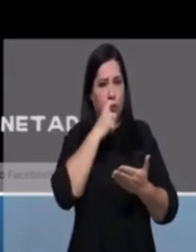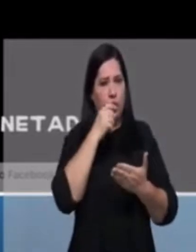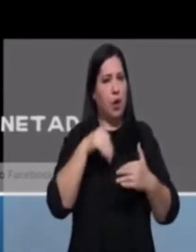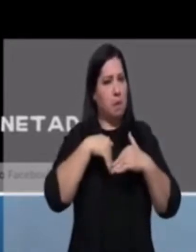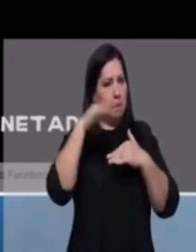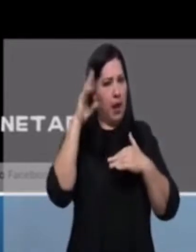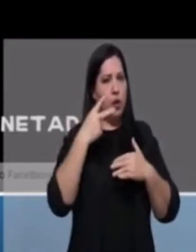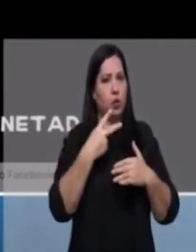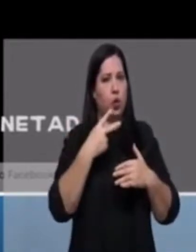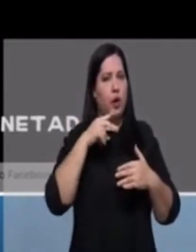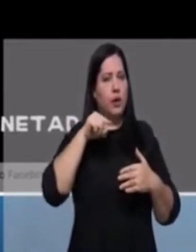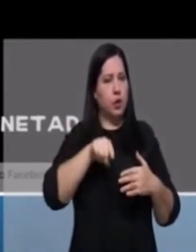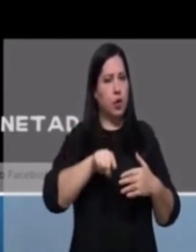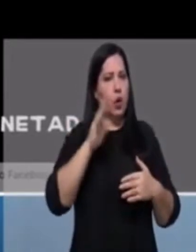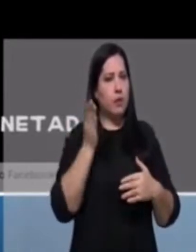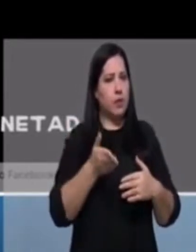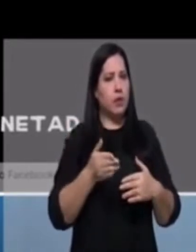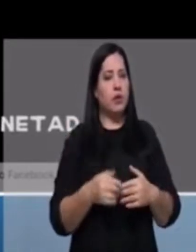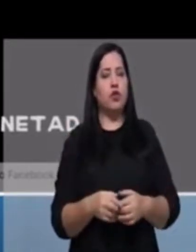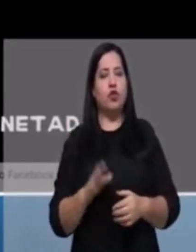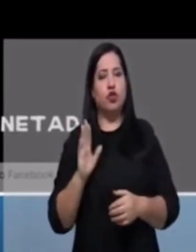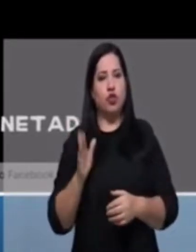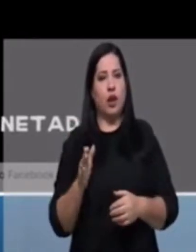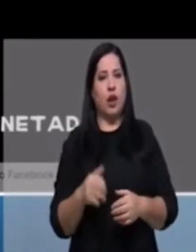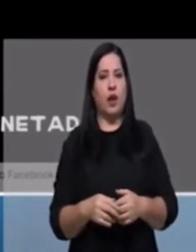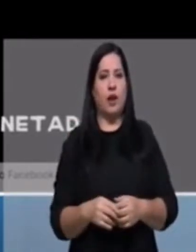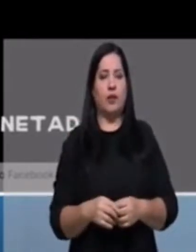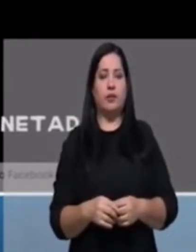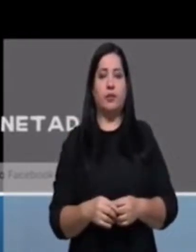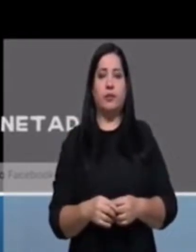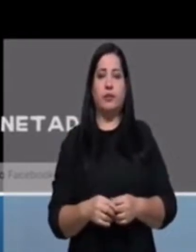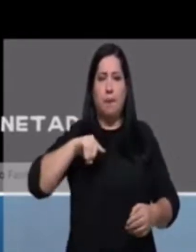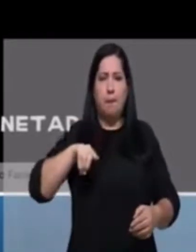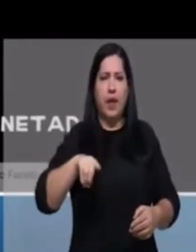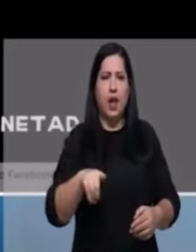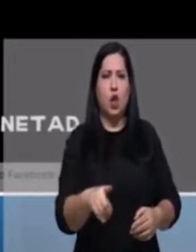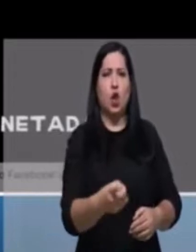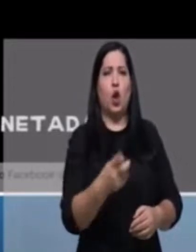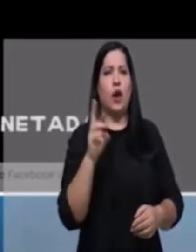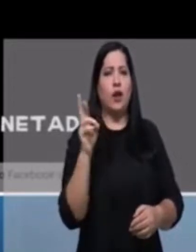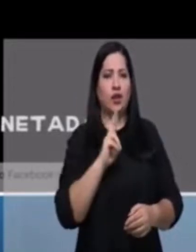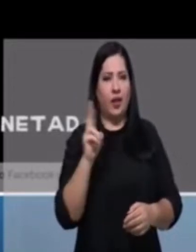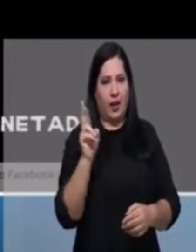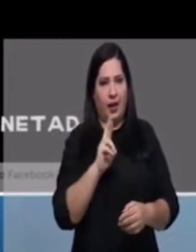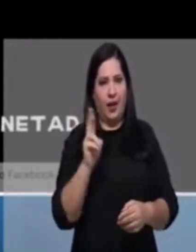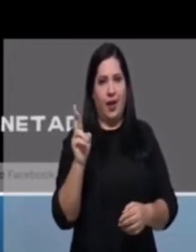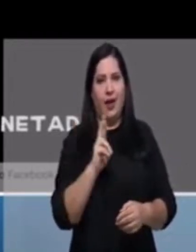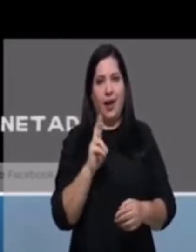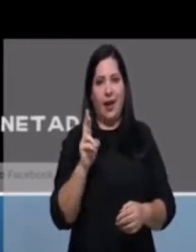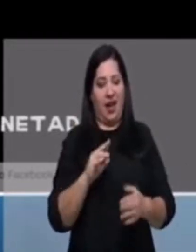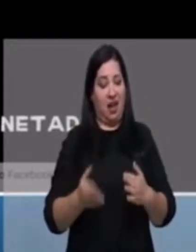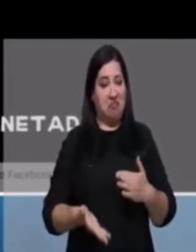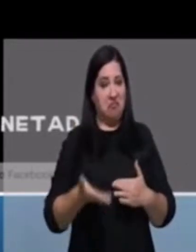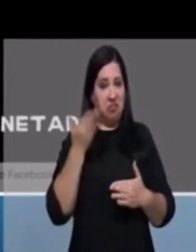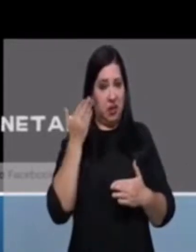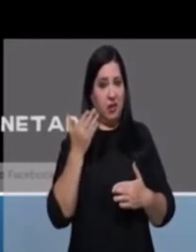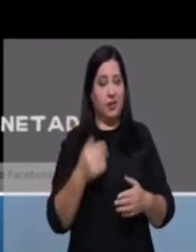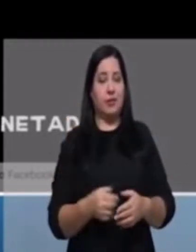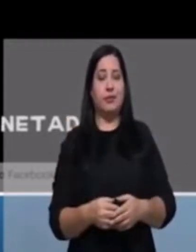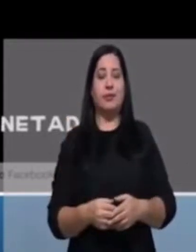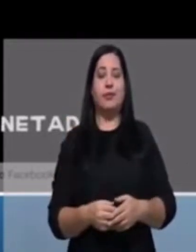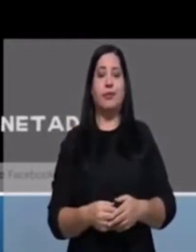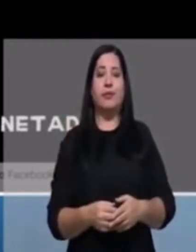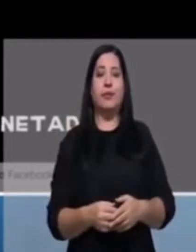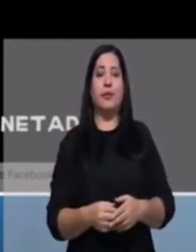meio uma introdução Ela já foi já foi infeliz na introdução seu presidente com a saída da FAP